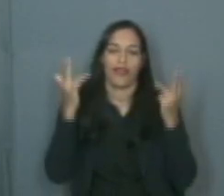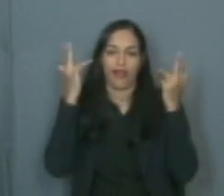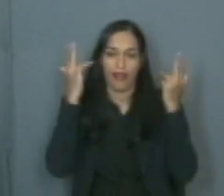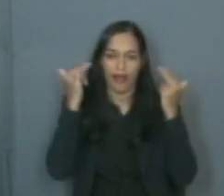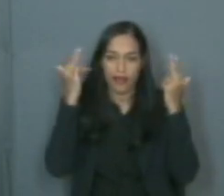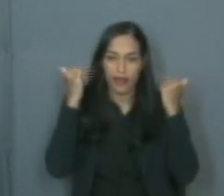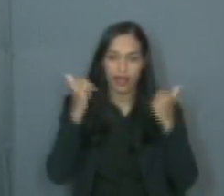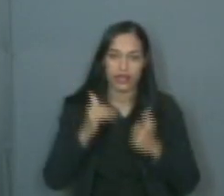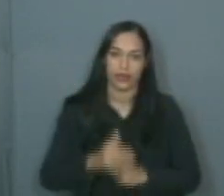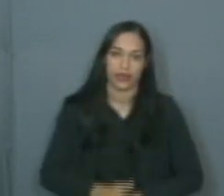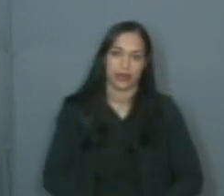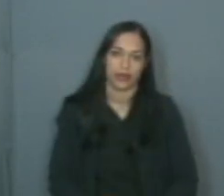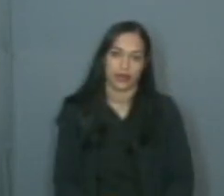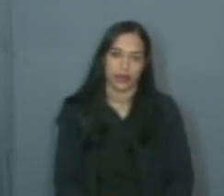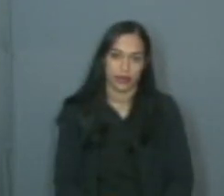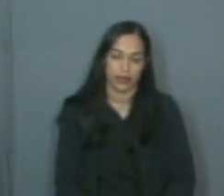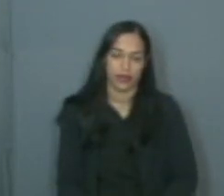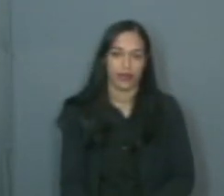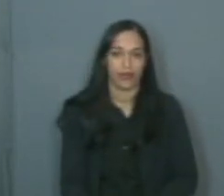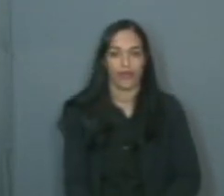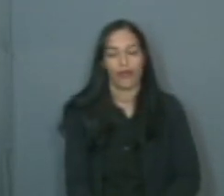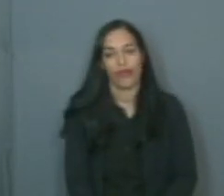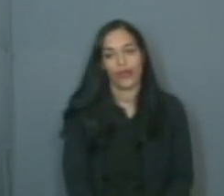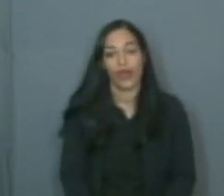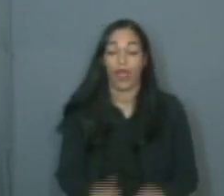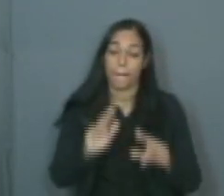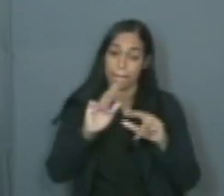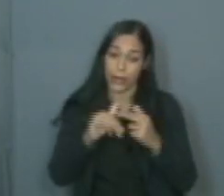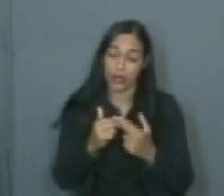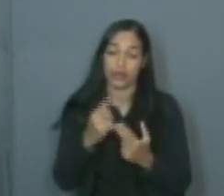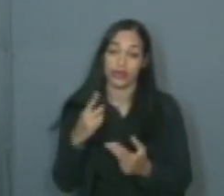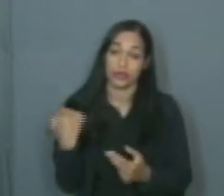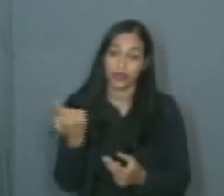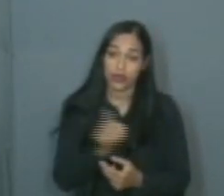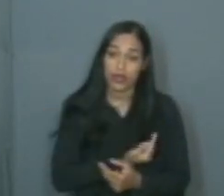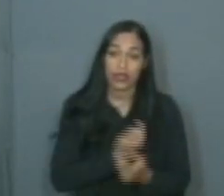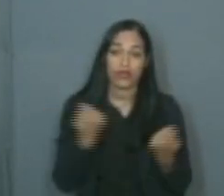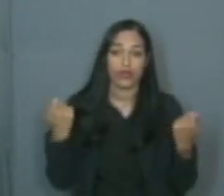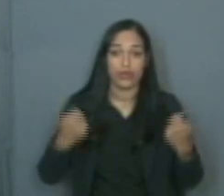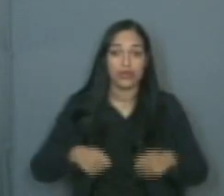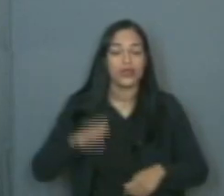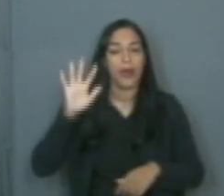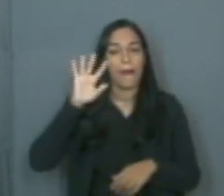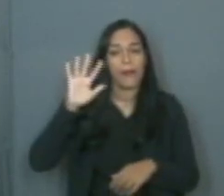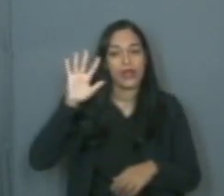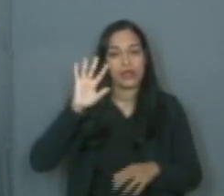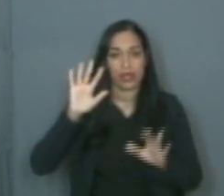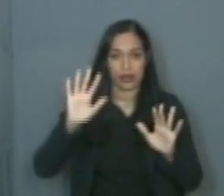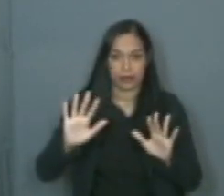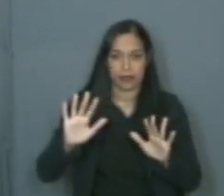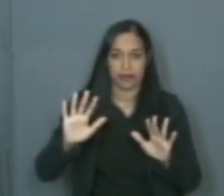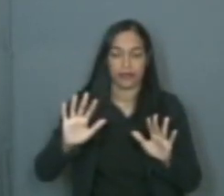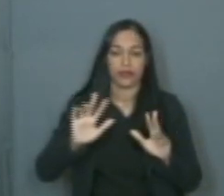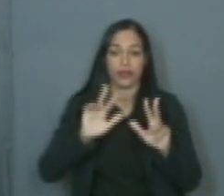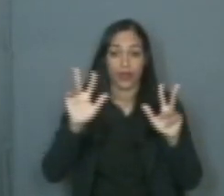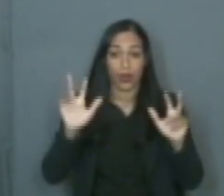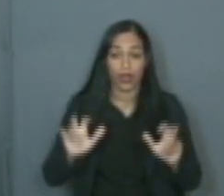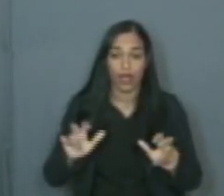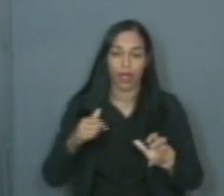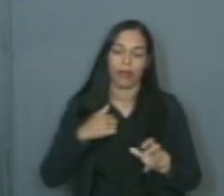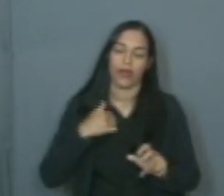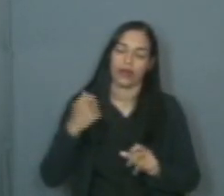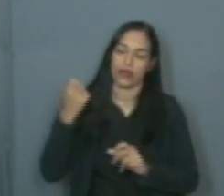cavalo. E por isso tem essa questão aí que a gente precisa pensar. Mas voltando para o tema que eu